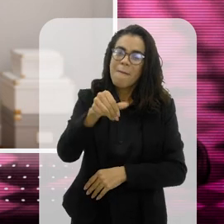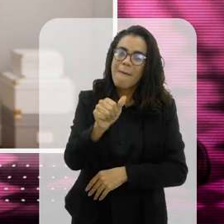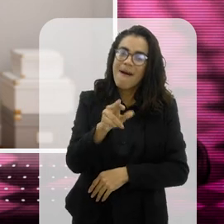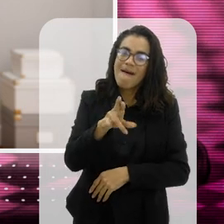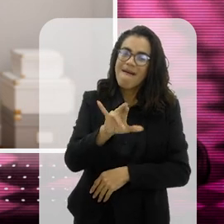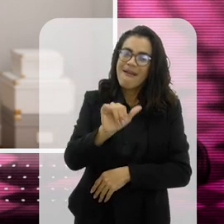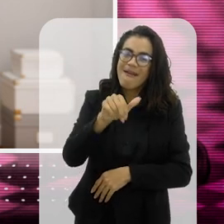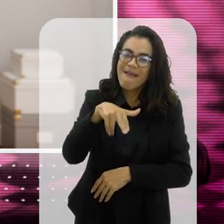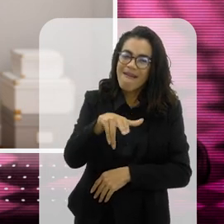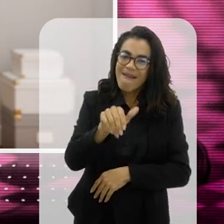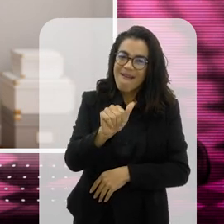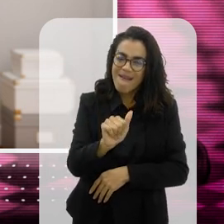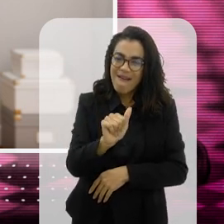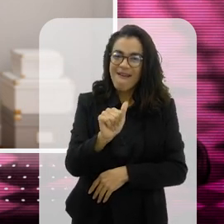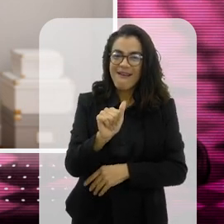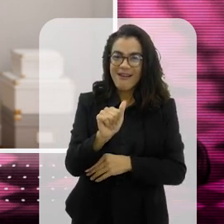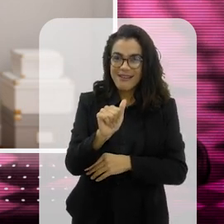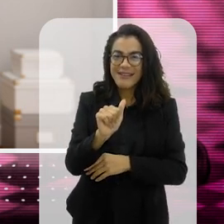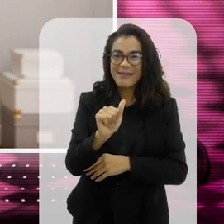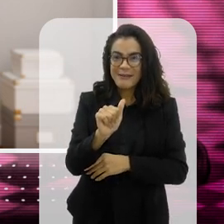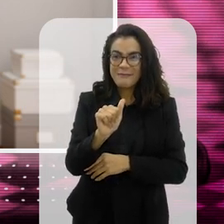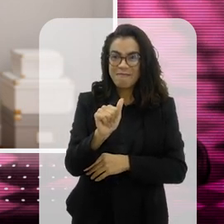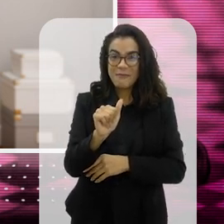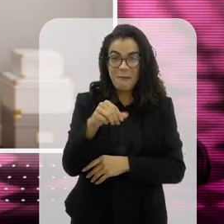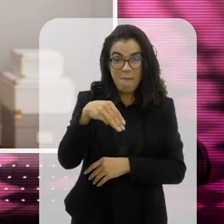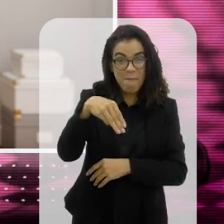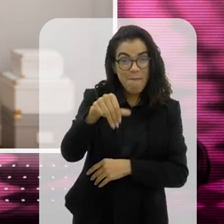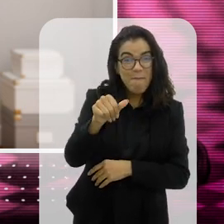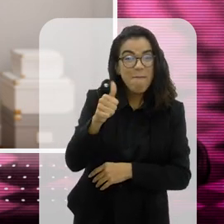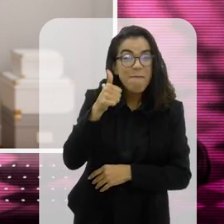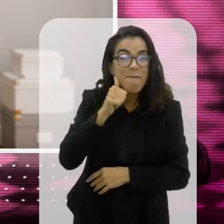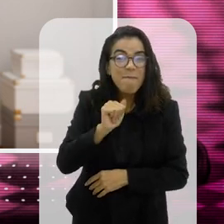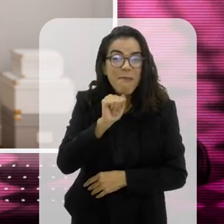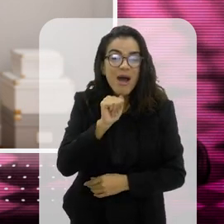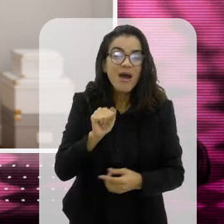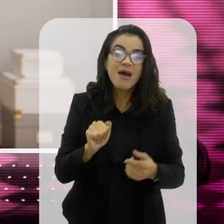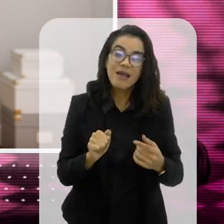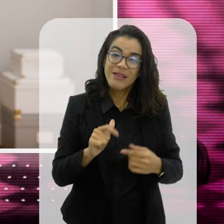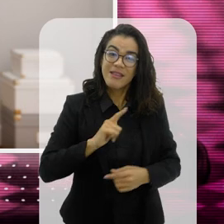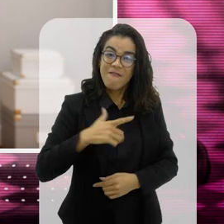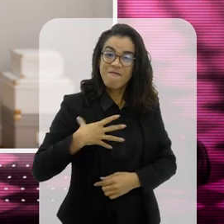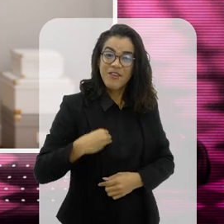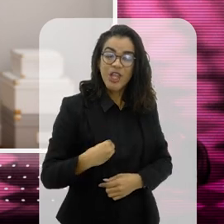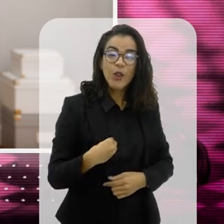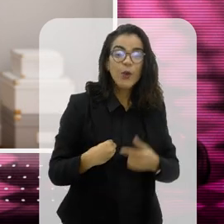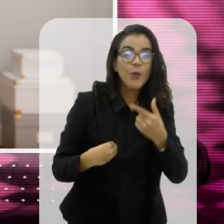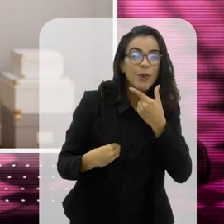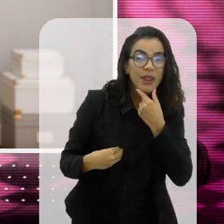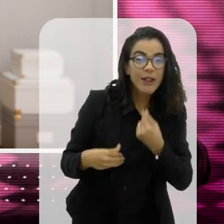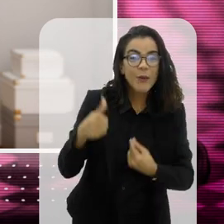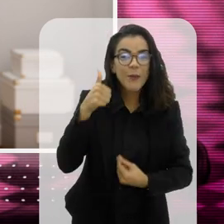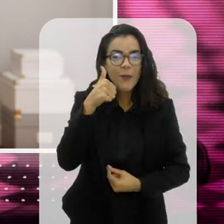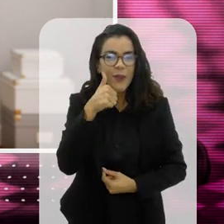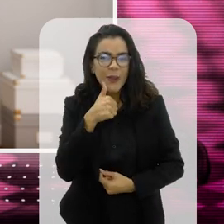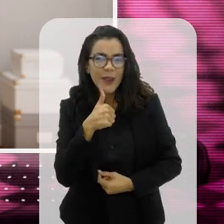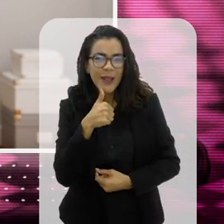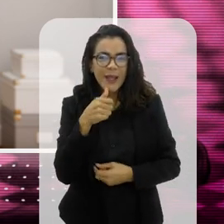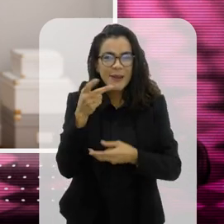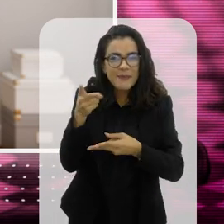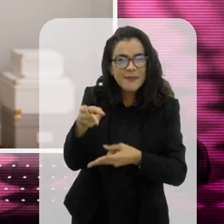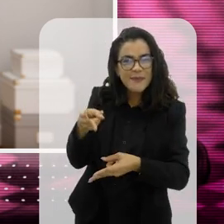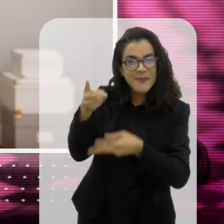Mariana, é muito interessante tudo isso que você está passando para a gente, principalmente, né? É mãe de um menino e uma menina. E